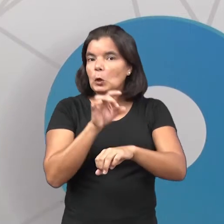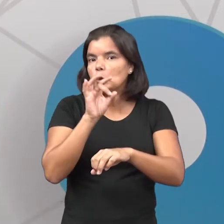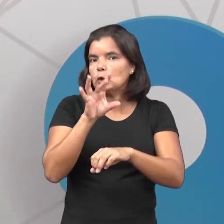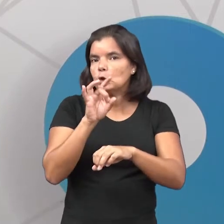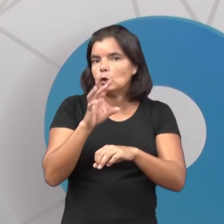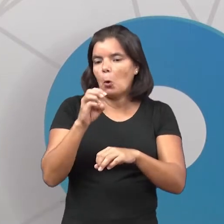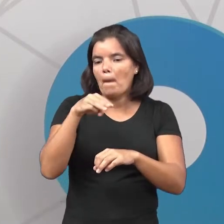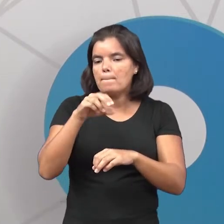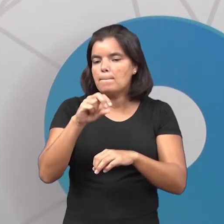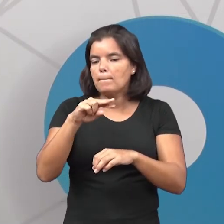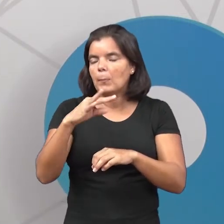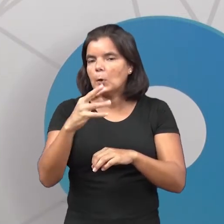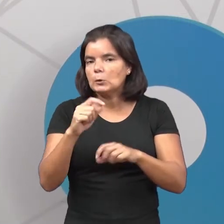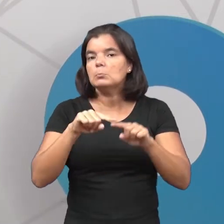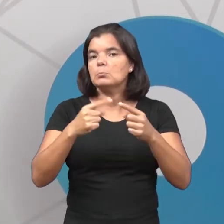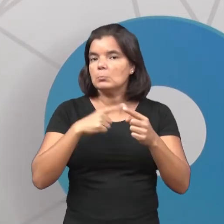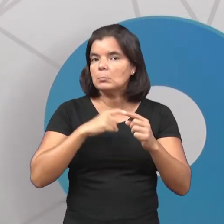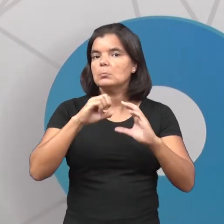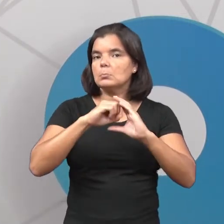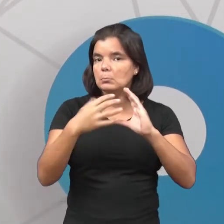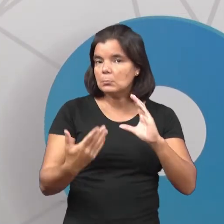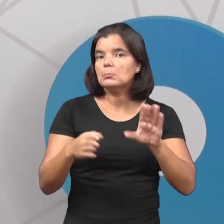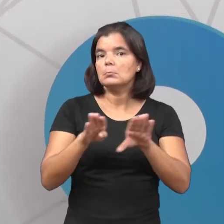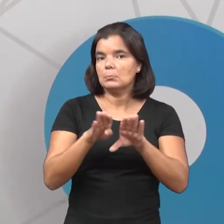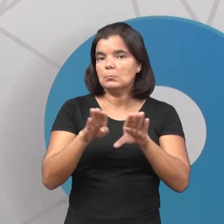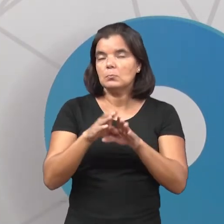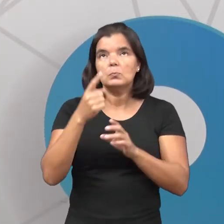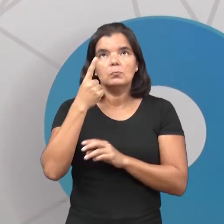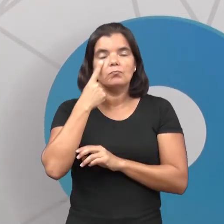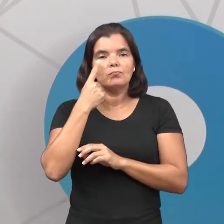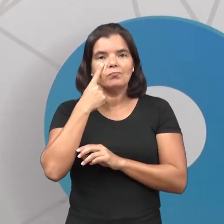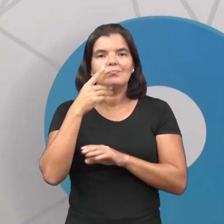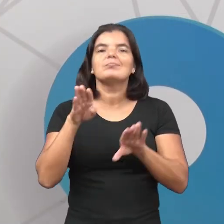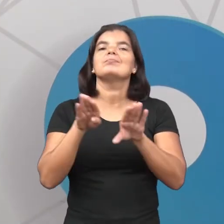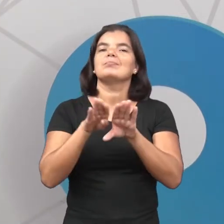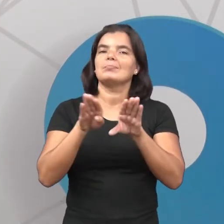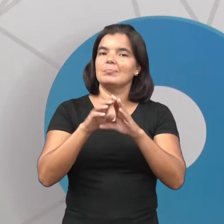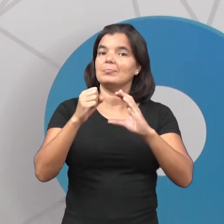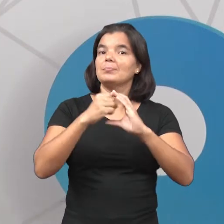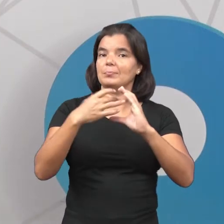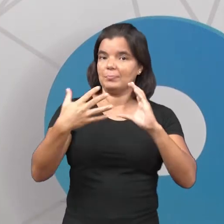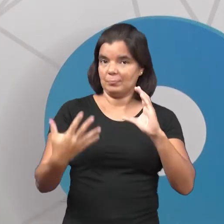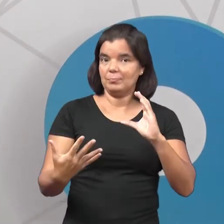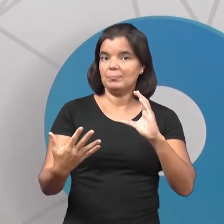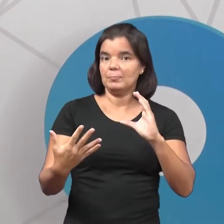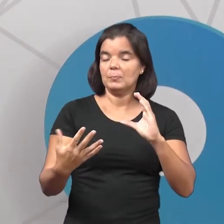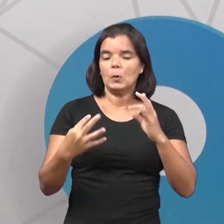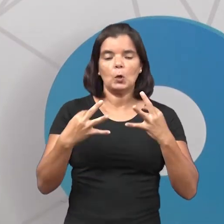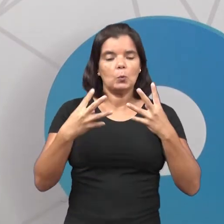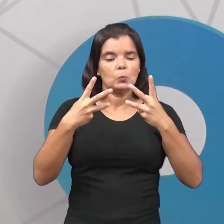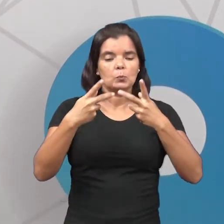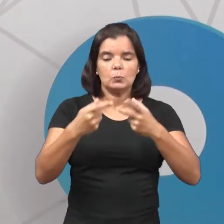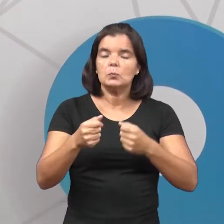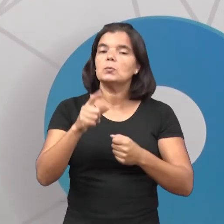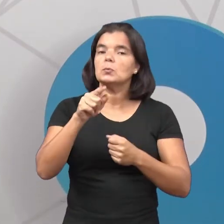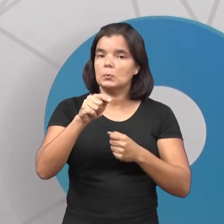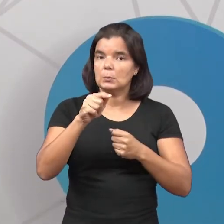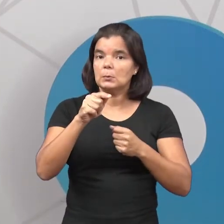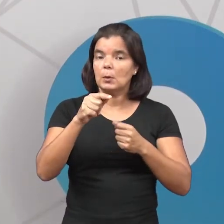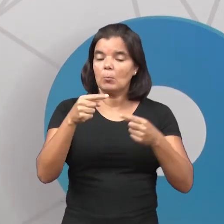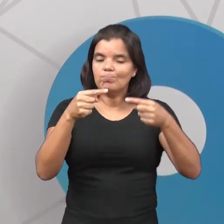apenas manchas, elas têm características. Os olhos também têm características, e essas características